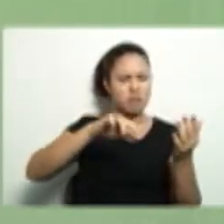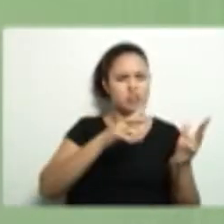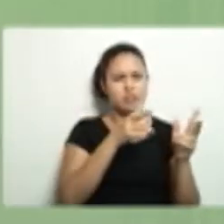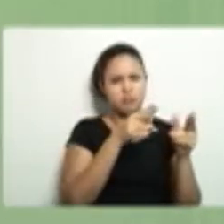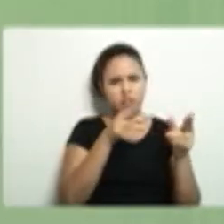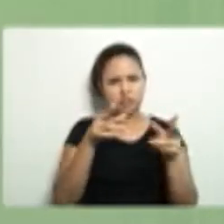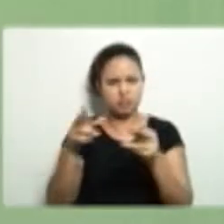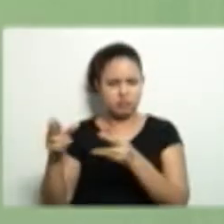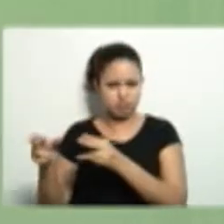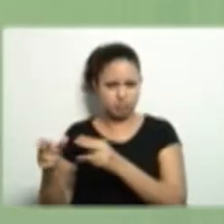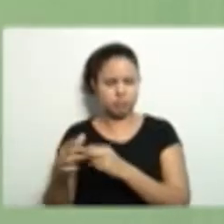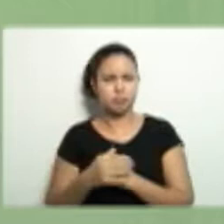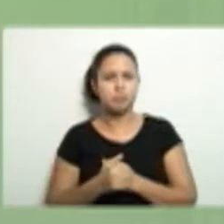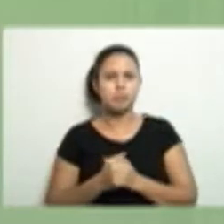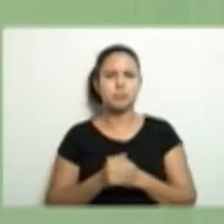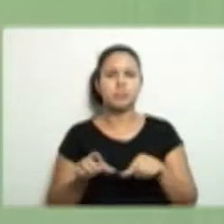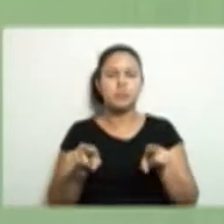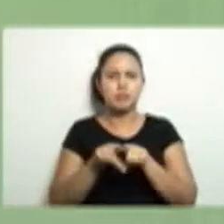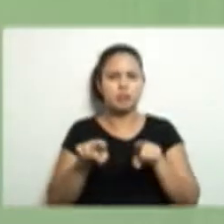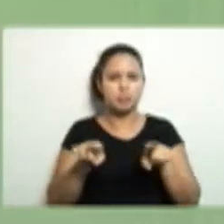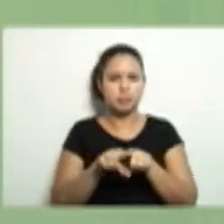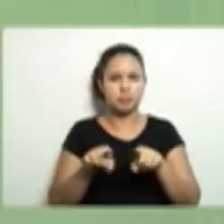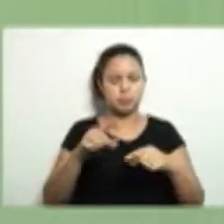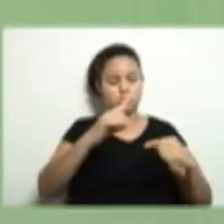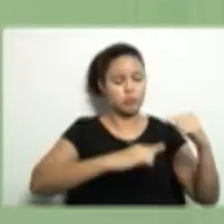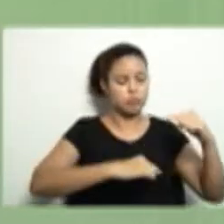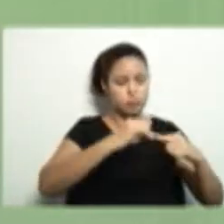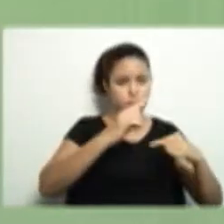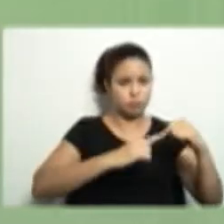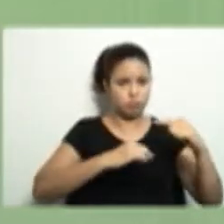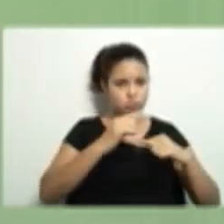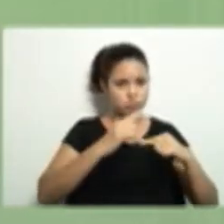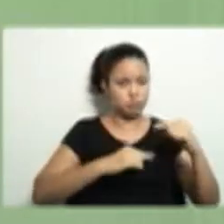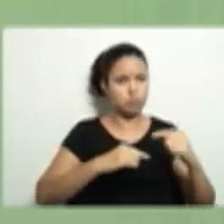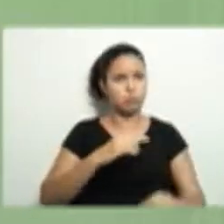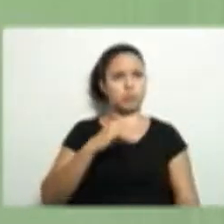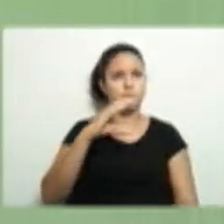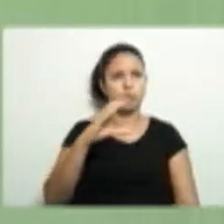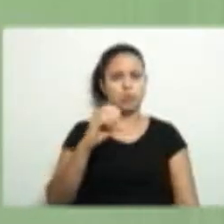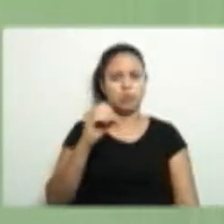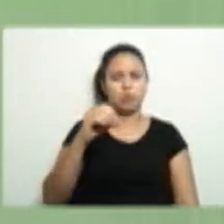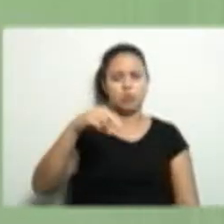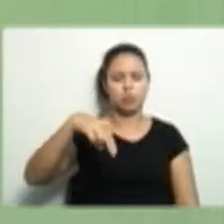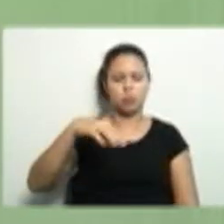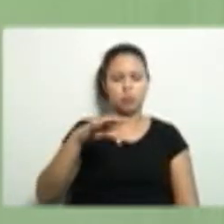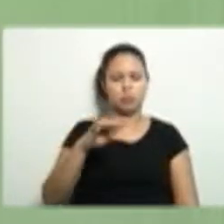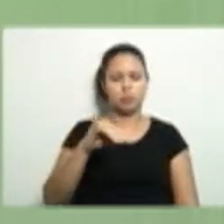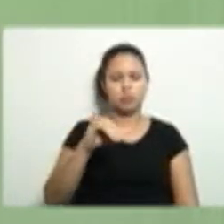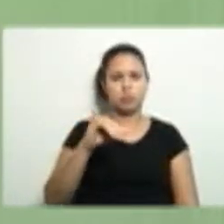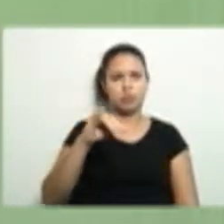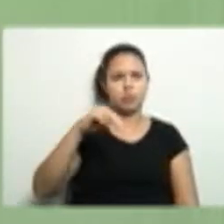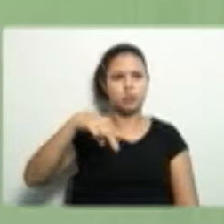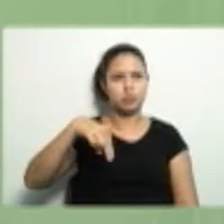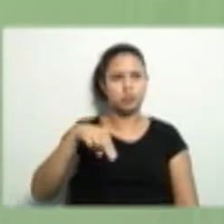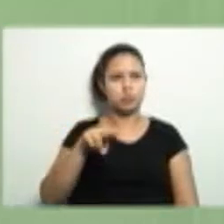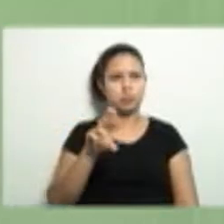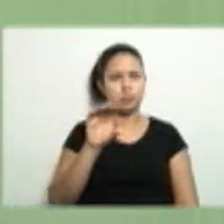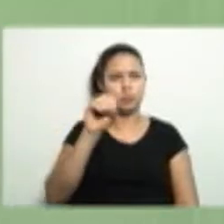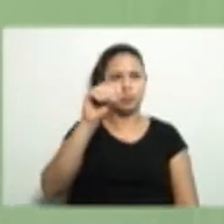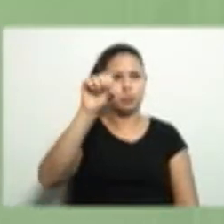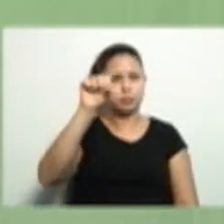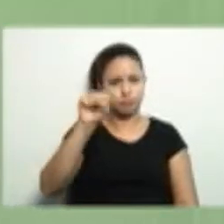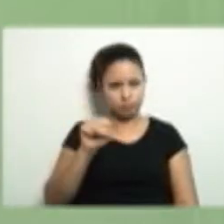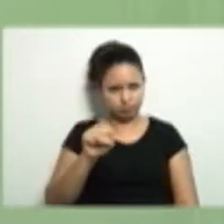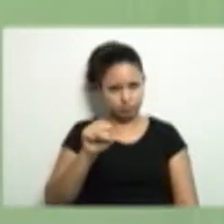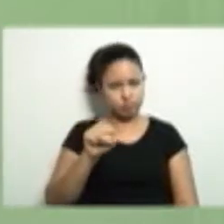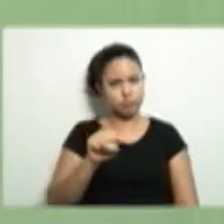gente vai falar dos produtos contínuos, também estamos falando de bens ainda. Bens produzidos continuamente, acho que vocês puderam